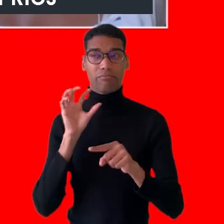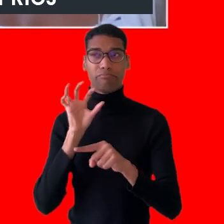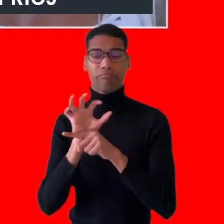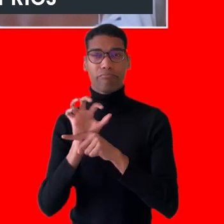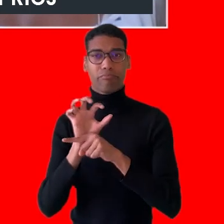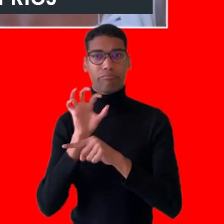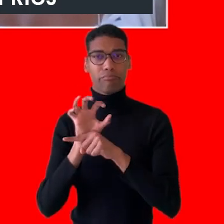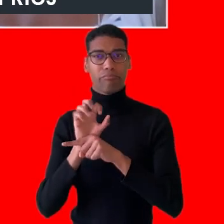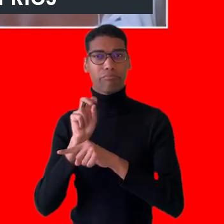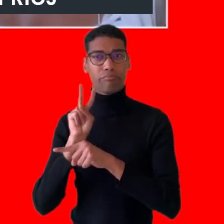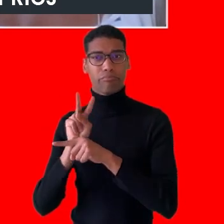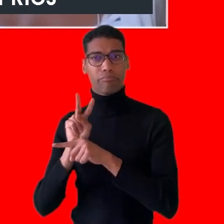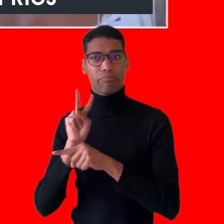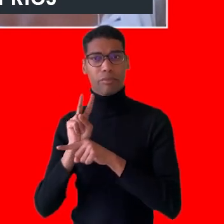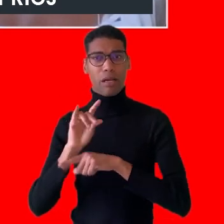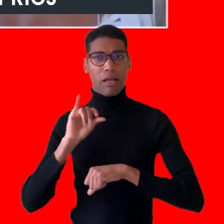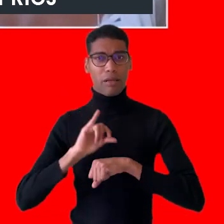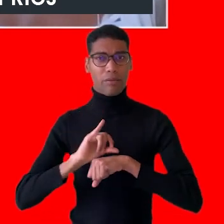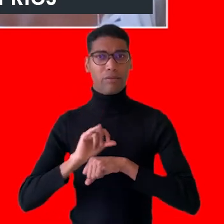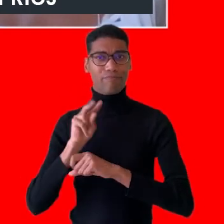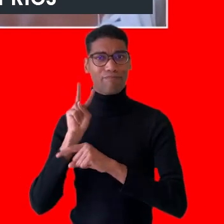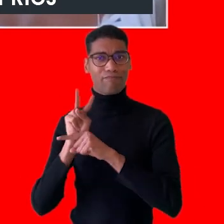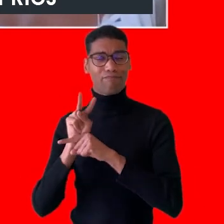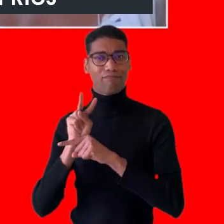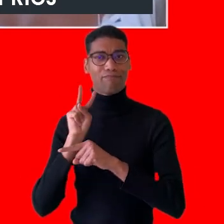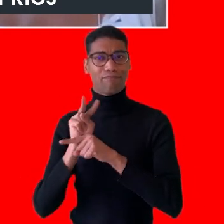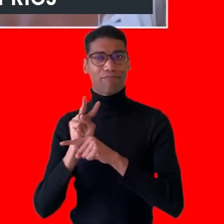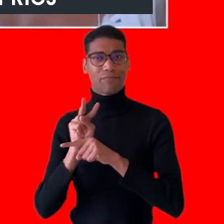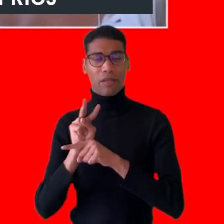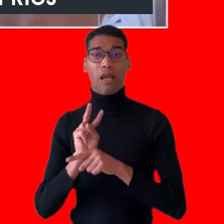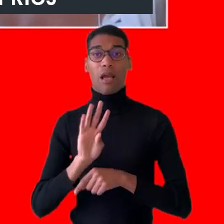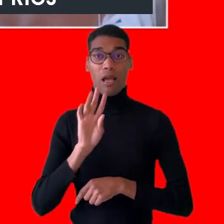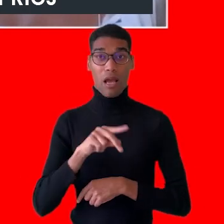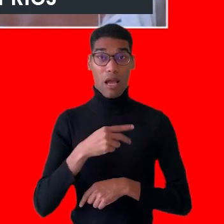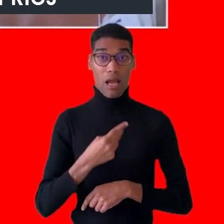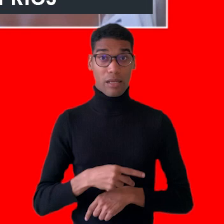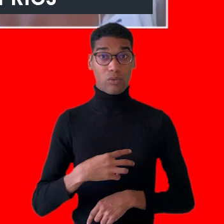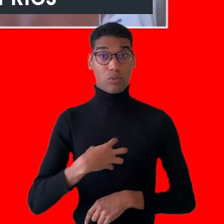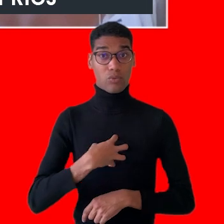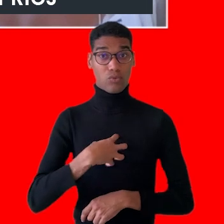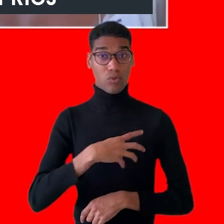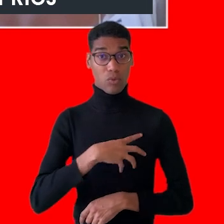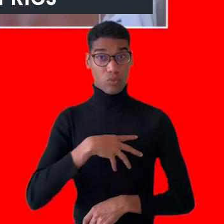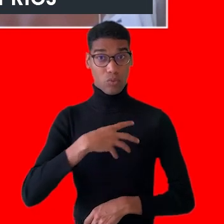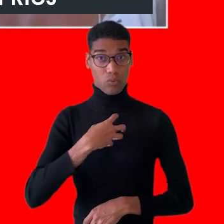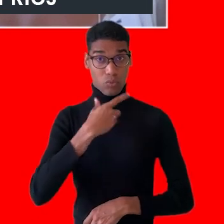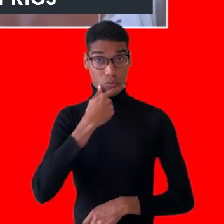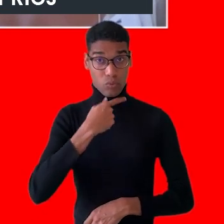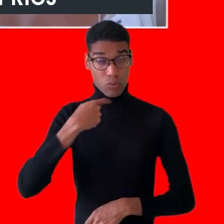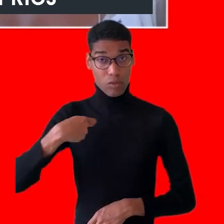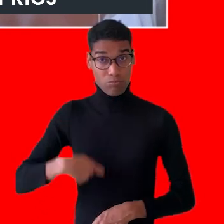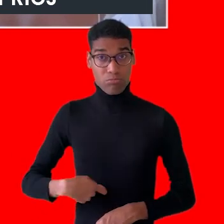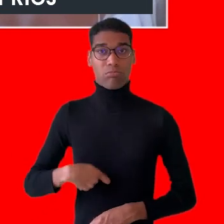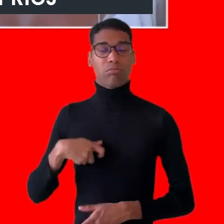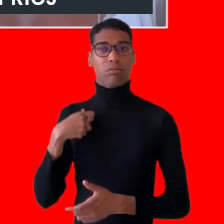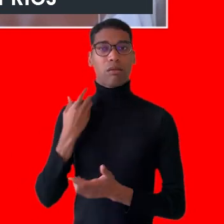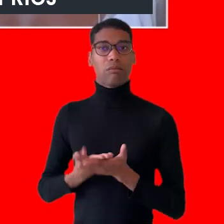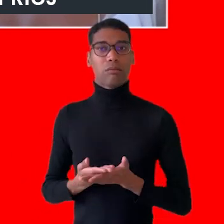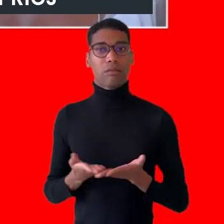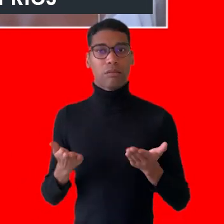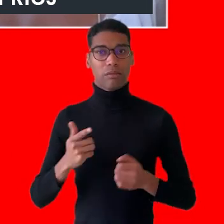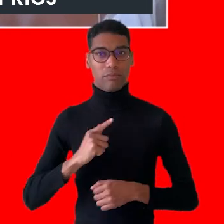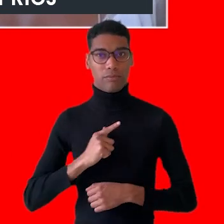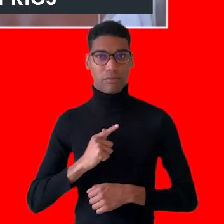provincianismo. Recife é uma cidade muito provinciana, sabe? Aqui o coronelismo ainda é muito grande, né?